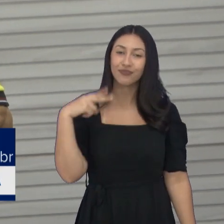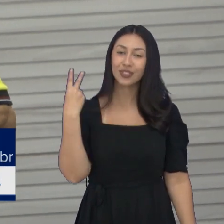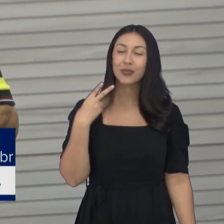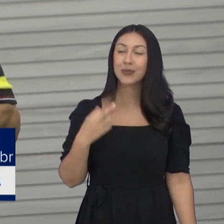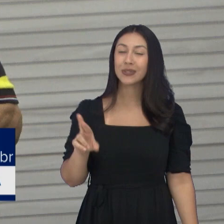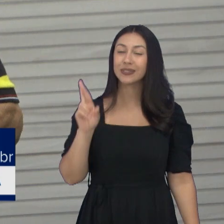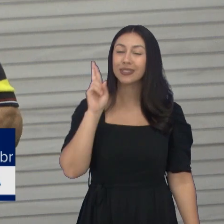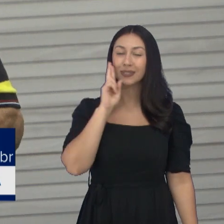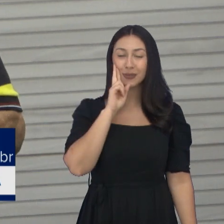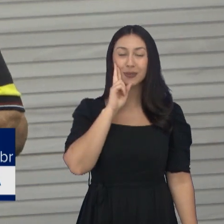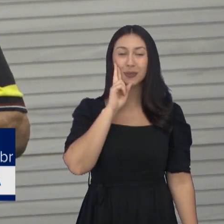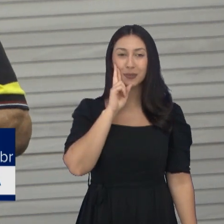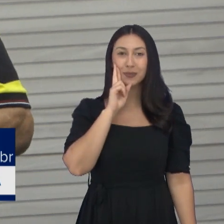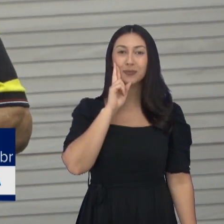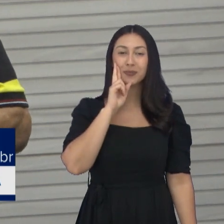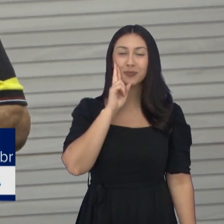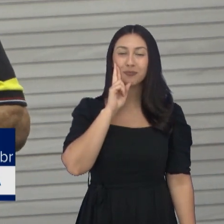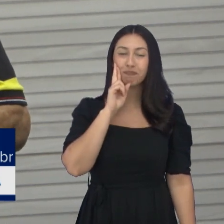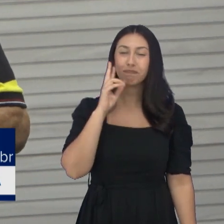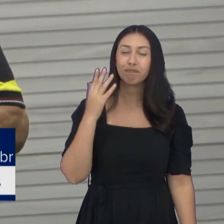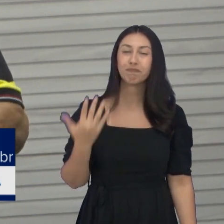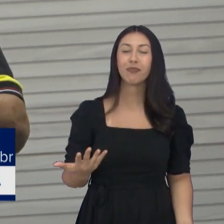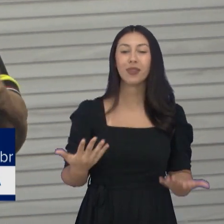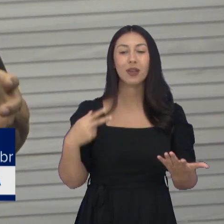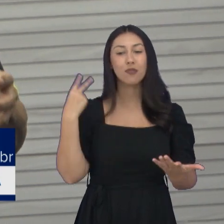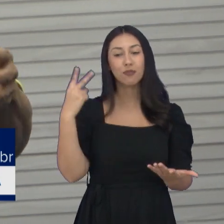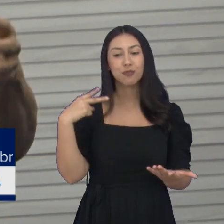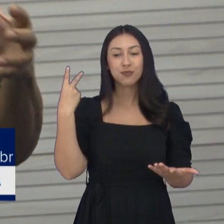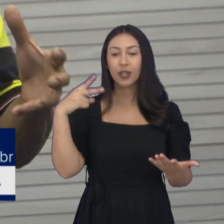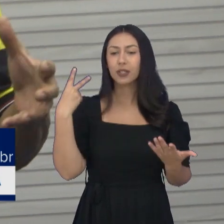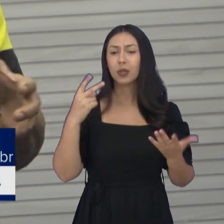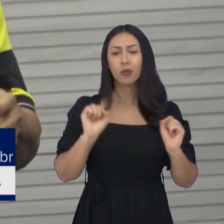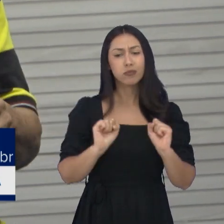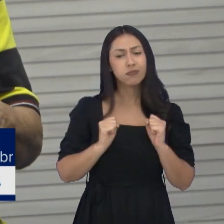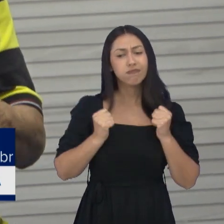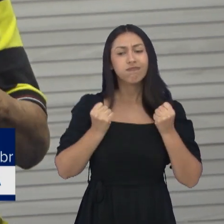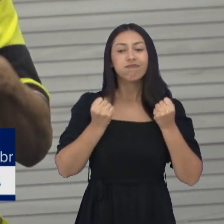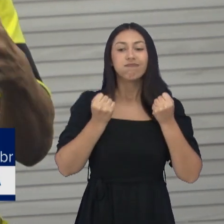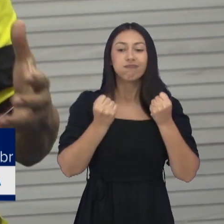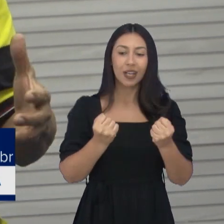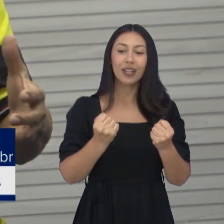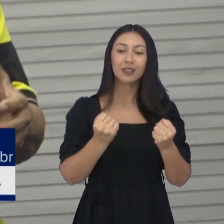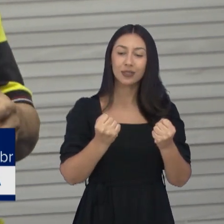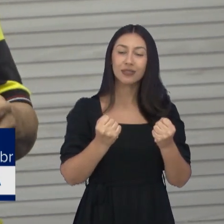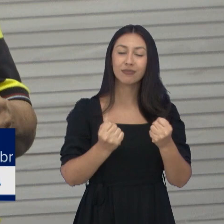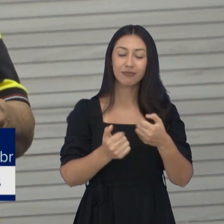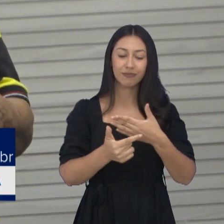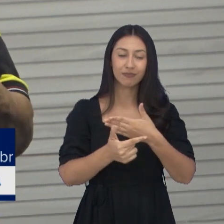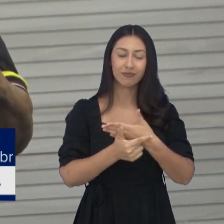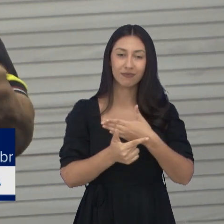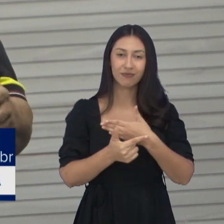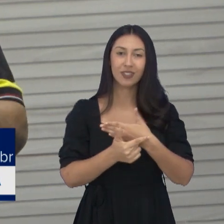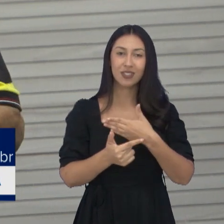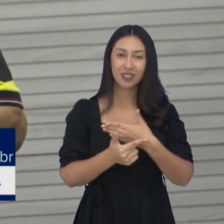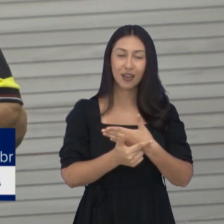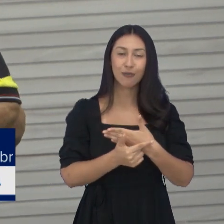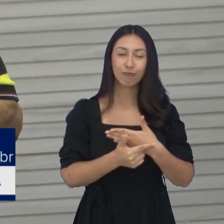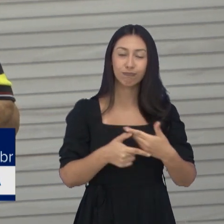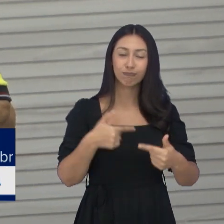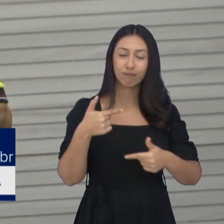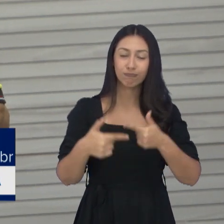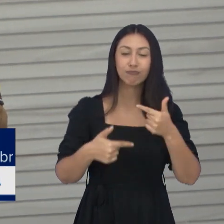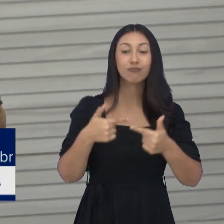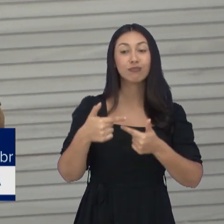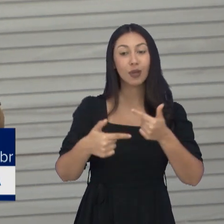Santiago, vereador extremamente dedicado à função da vereança. É